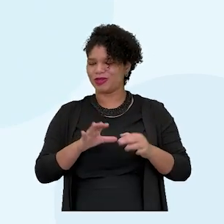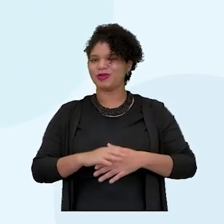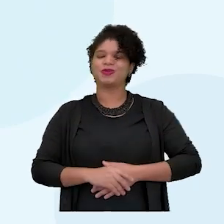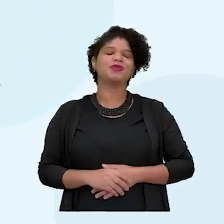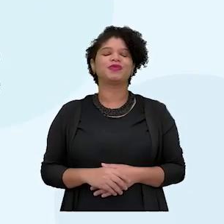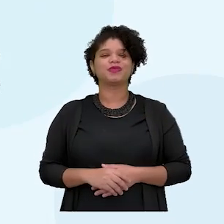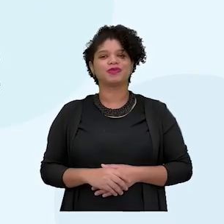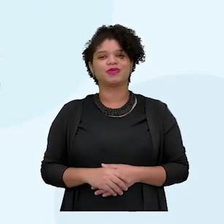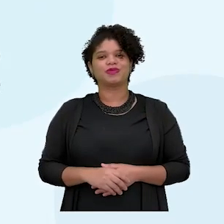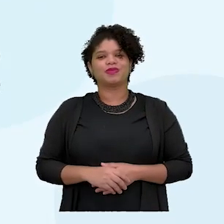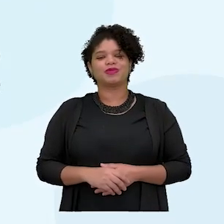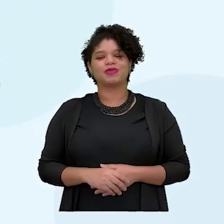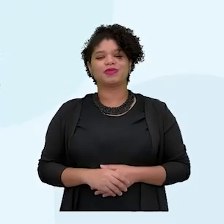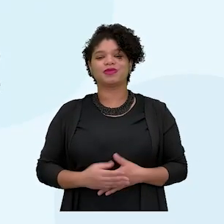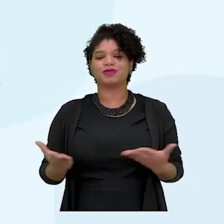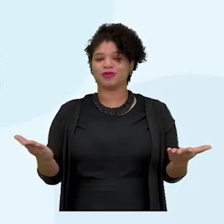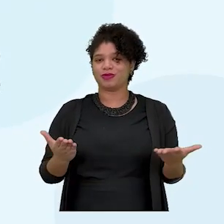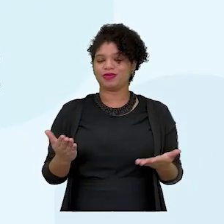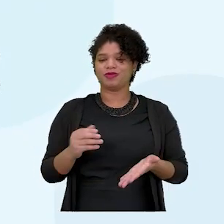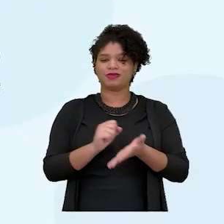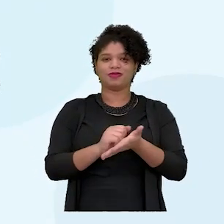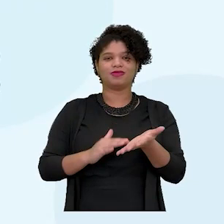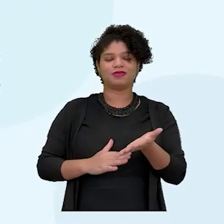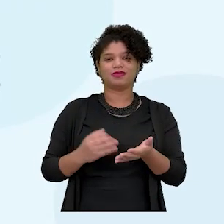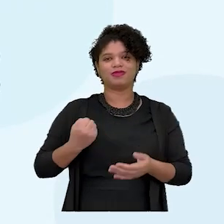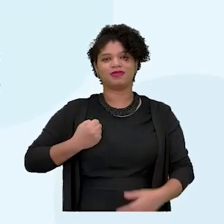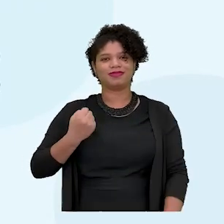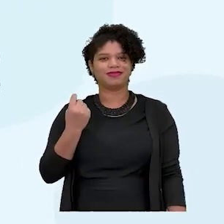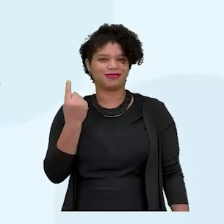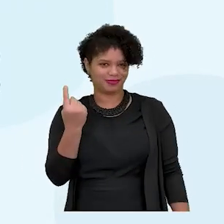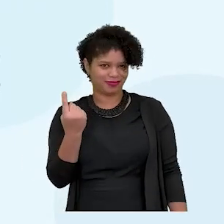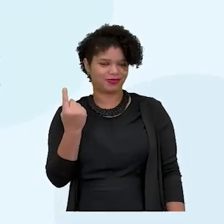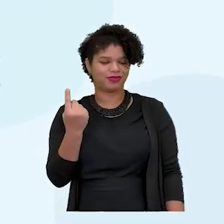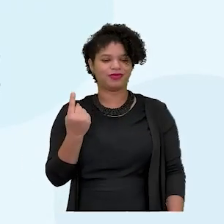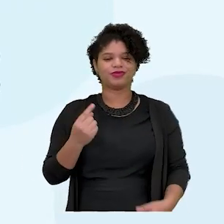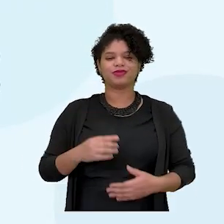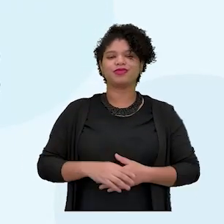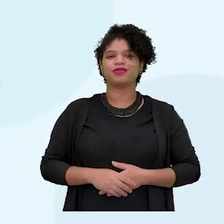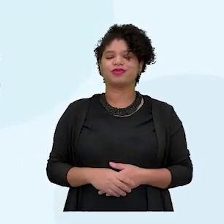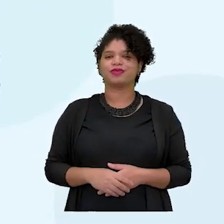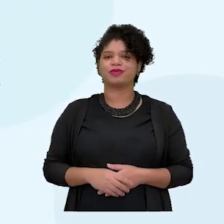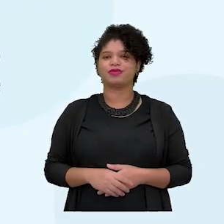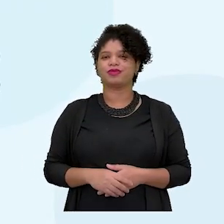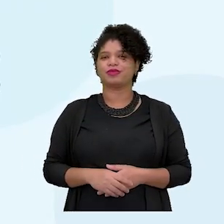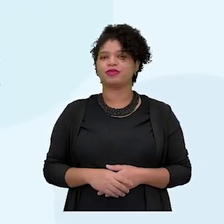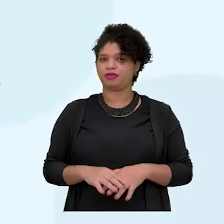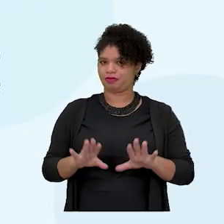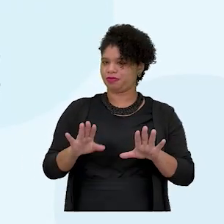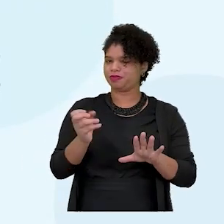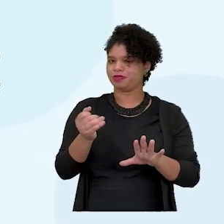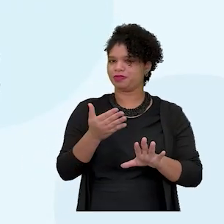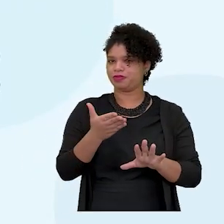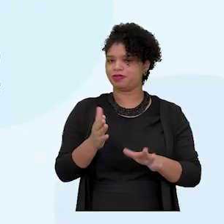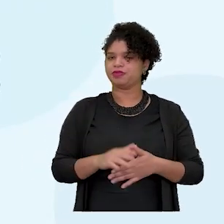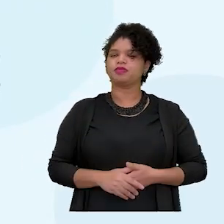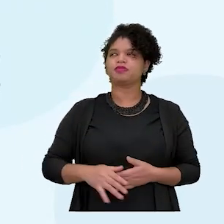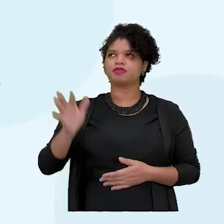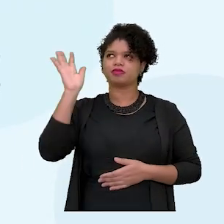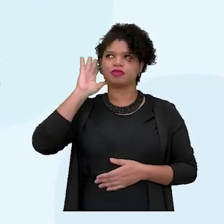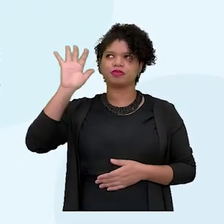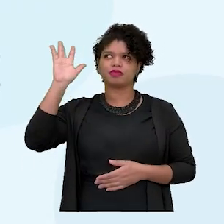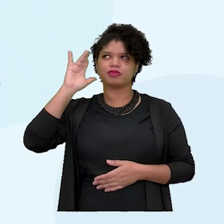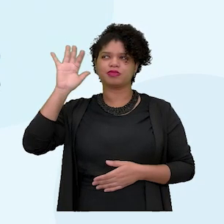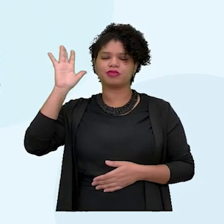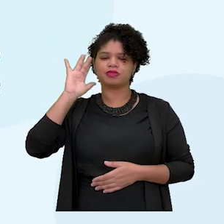Agora, seguindo, nós temos aqui a atividade. É o seguinte, reflitam bastante